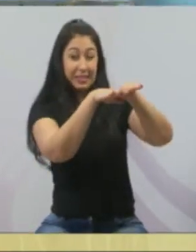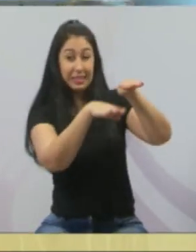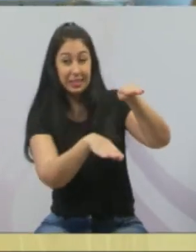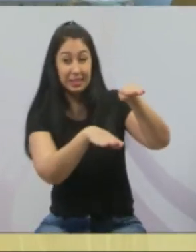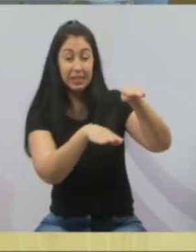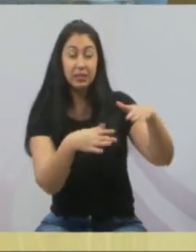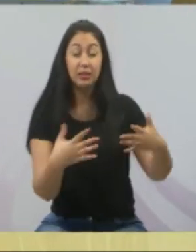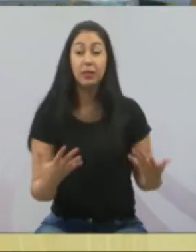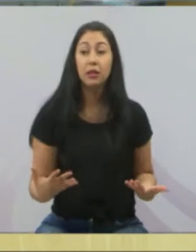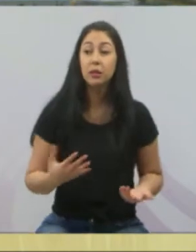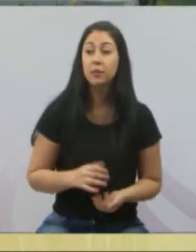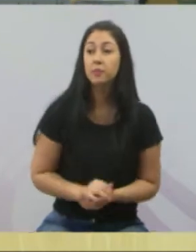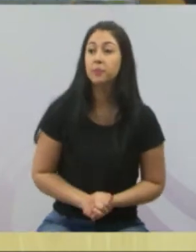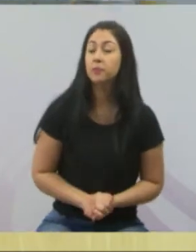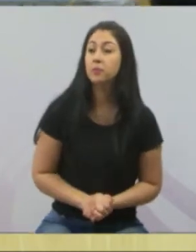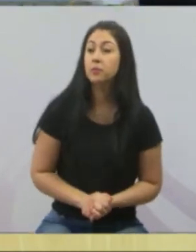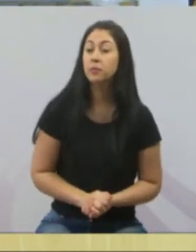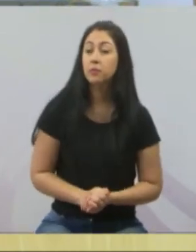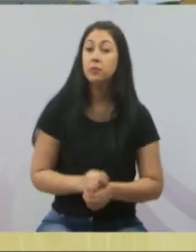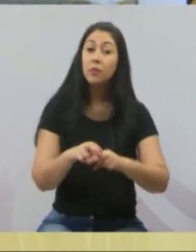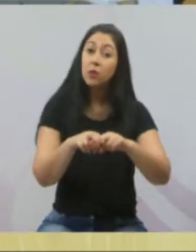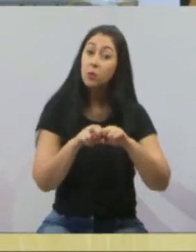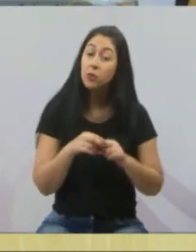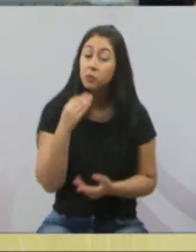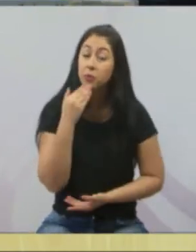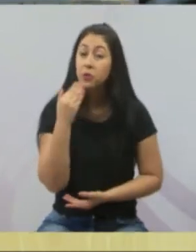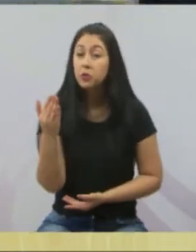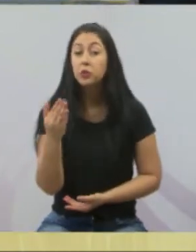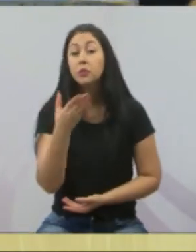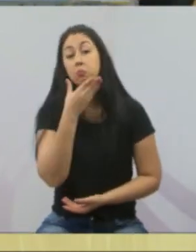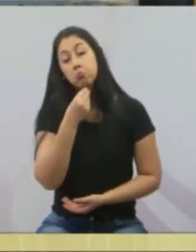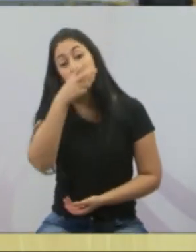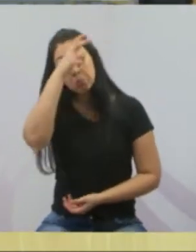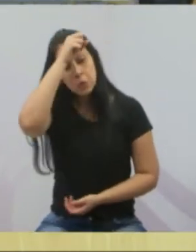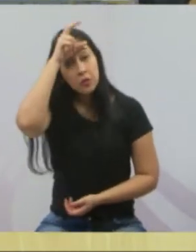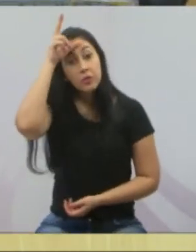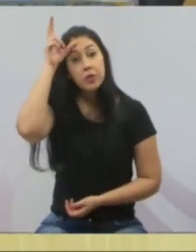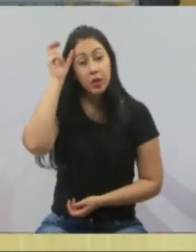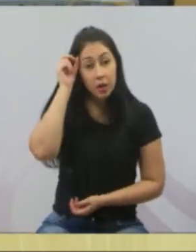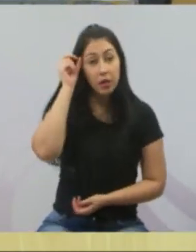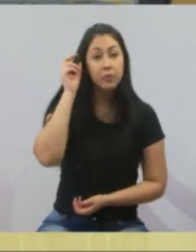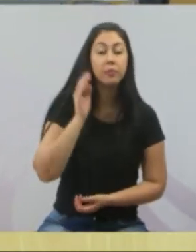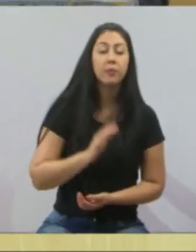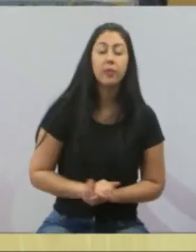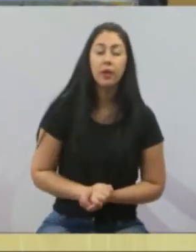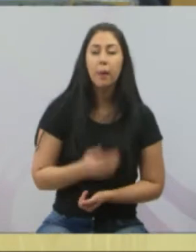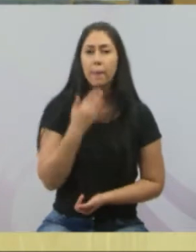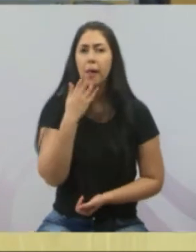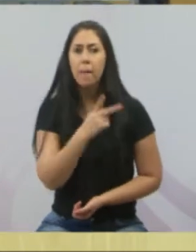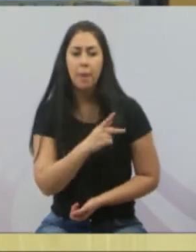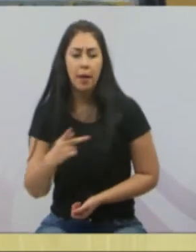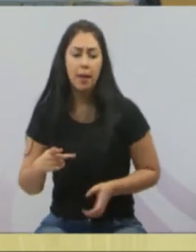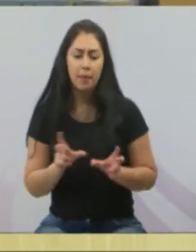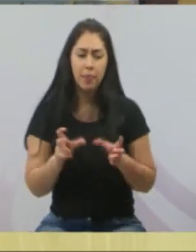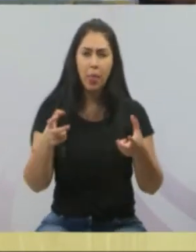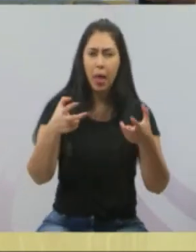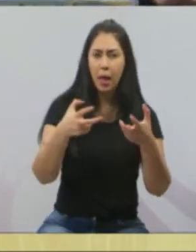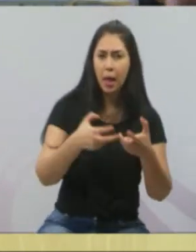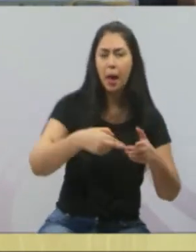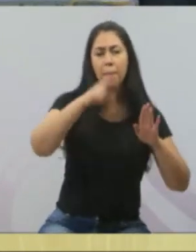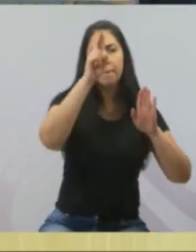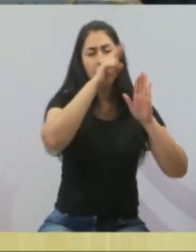é uma cidade, nós temos que mostrar cada vez mais que nós amamos nossa cidade e valorizamos o nome que levamos, né? Então, eu acho